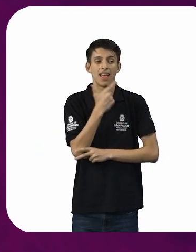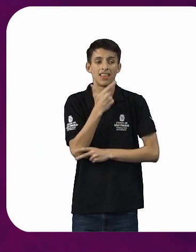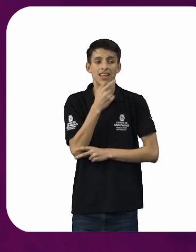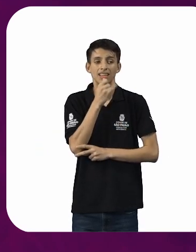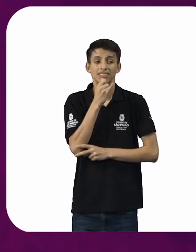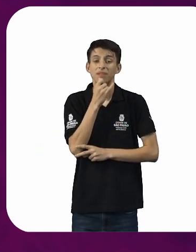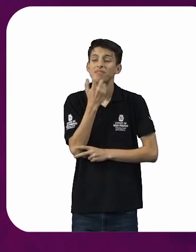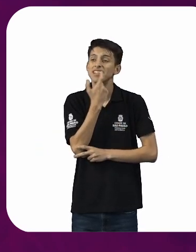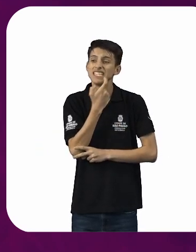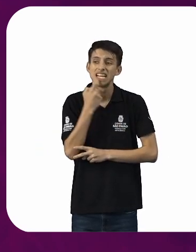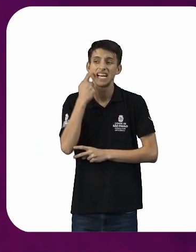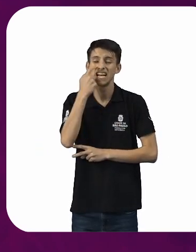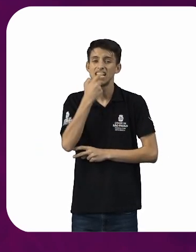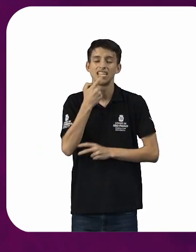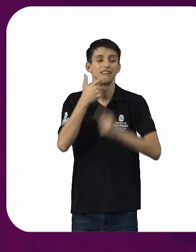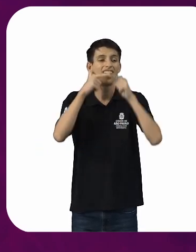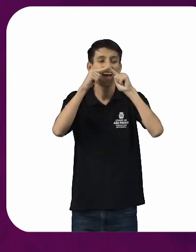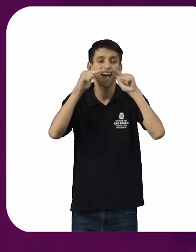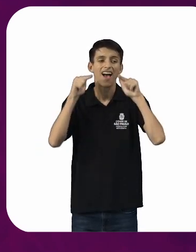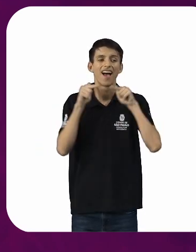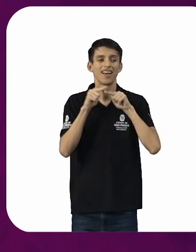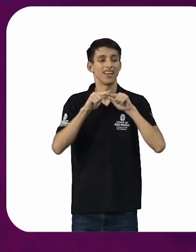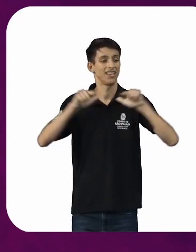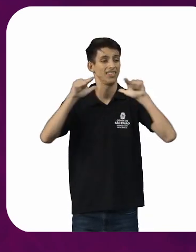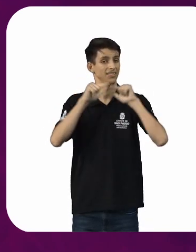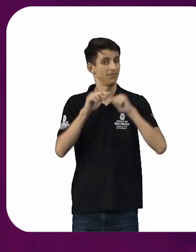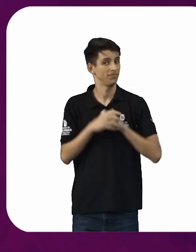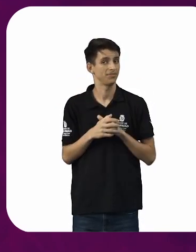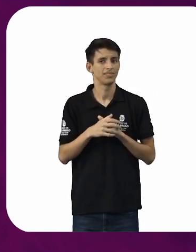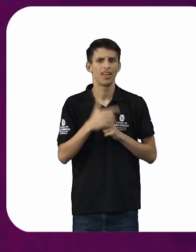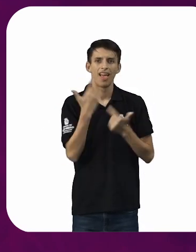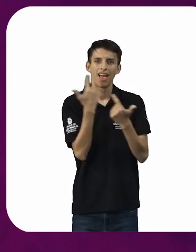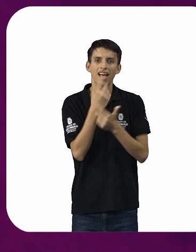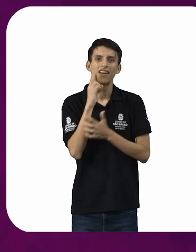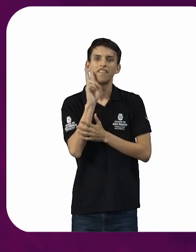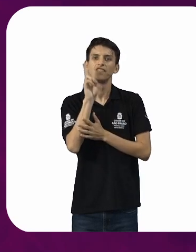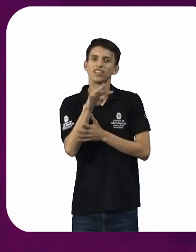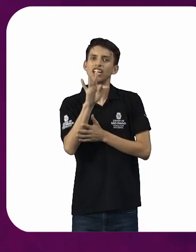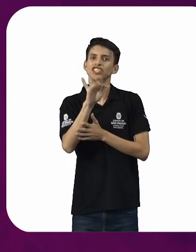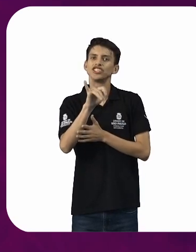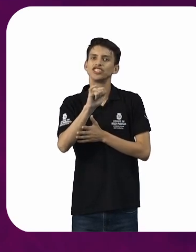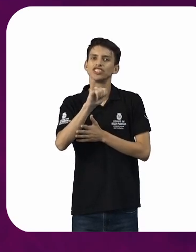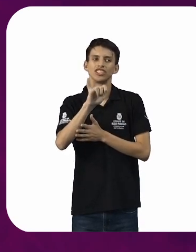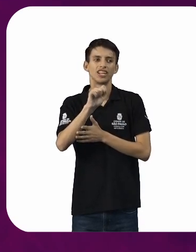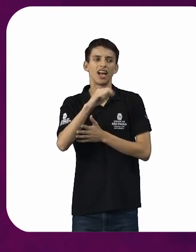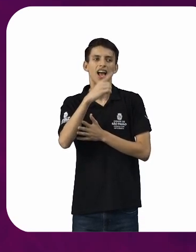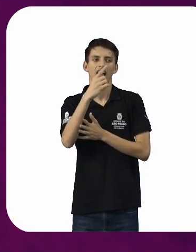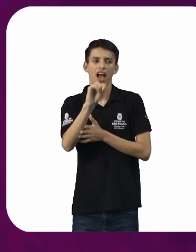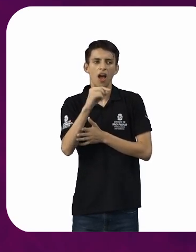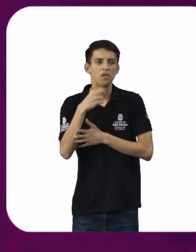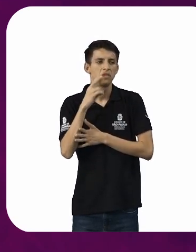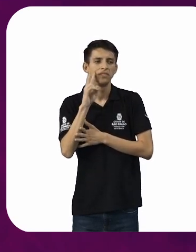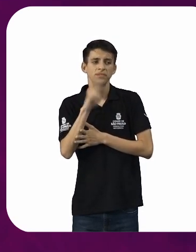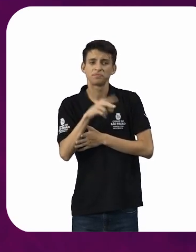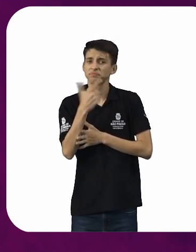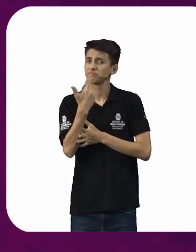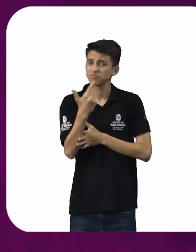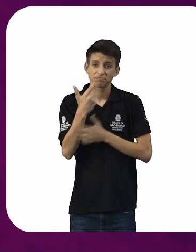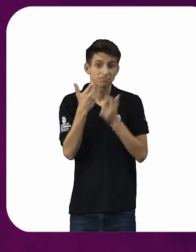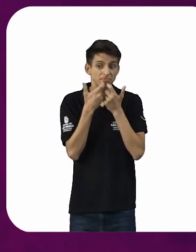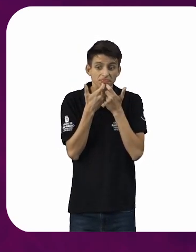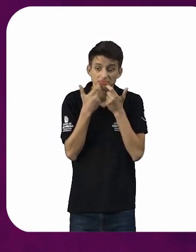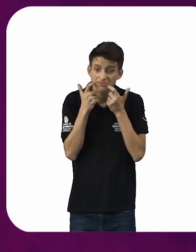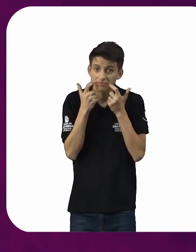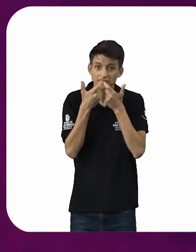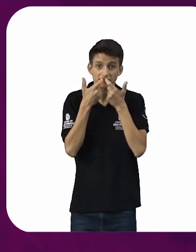o fato dele não ter os dentes. Então, a comicidade da figura do Tião Macalé era exatamente o fato dele não ter